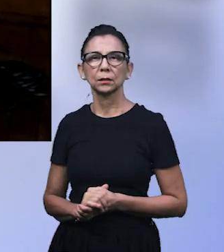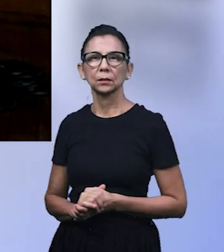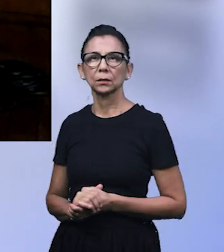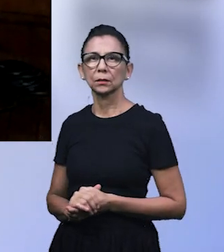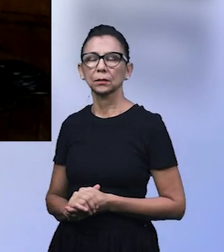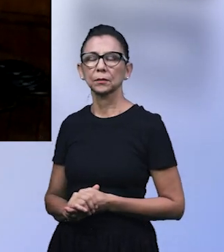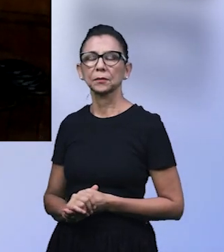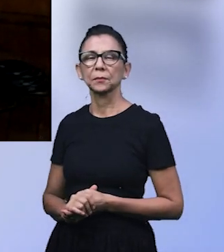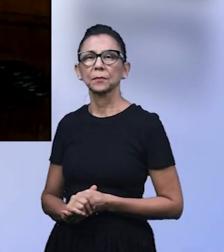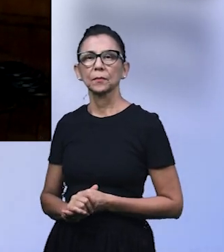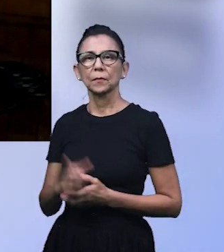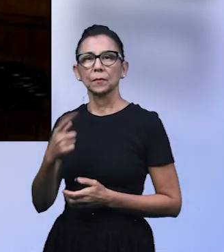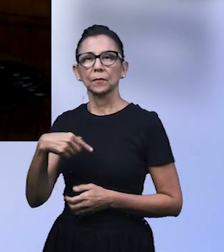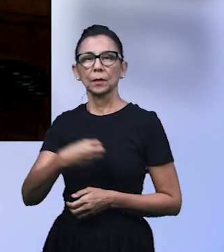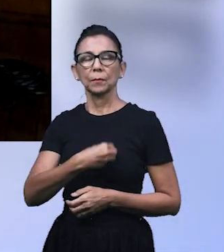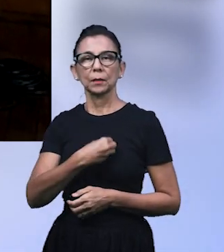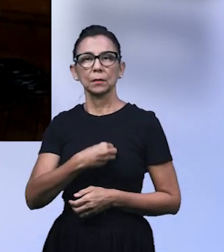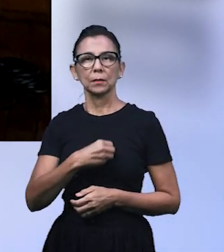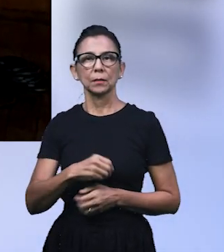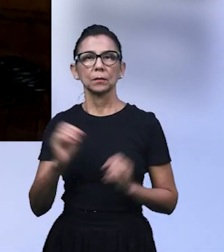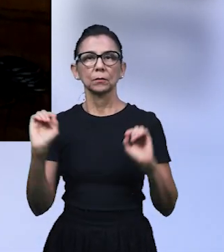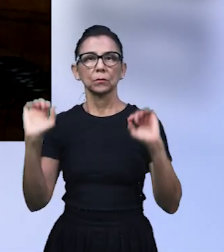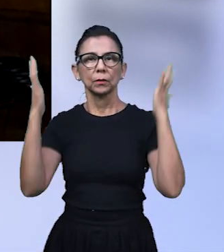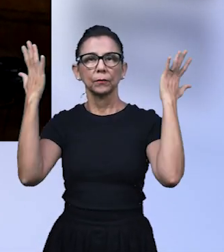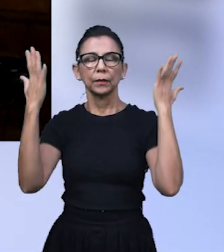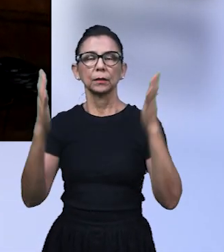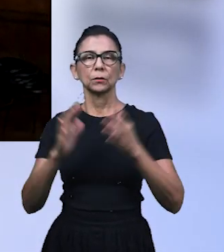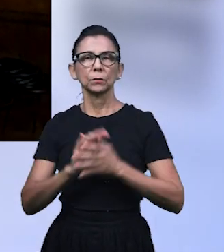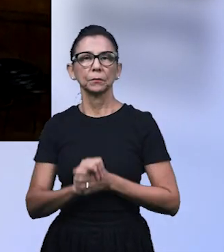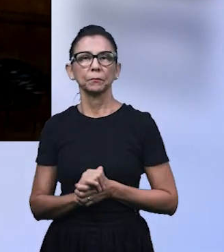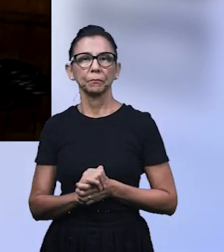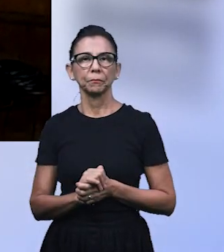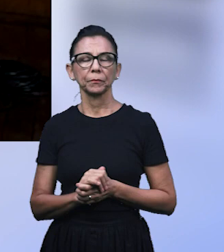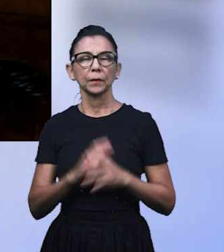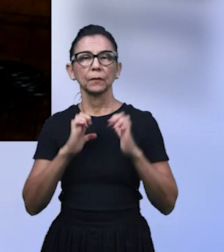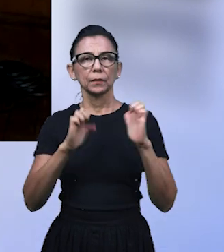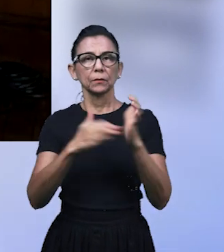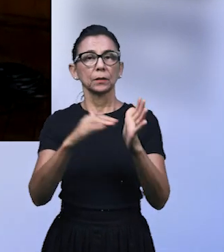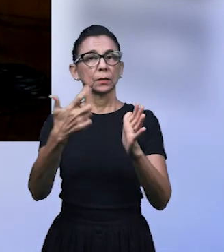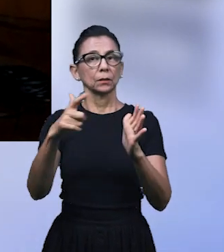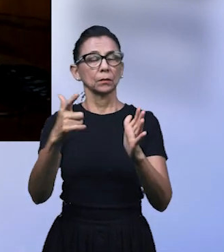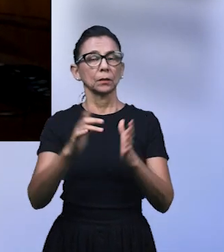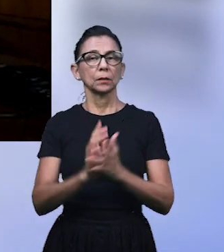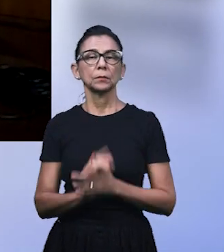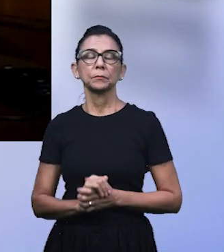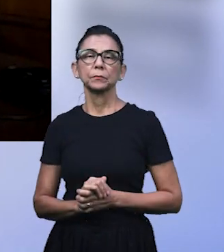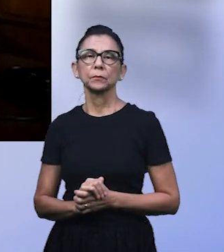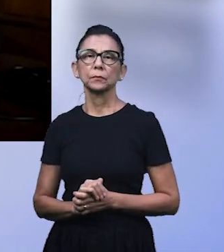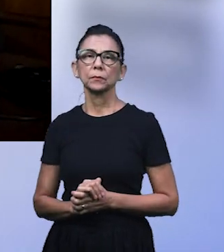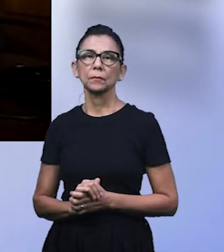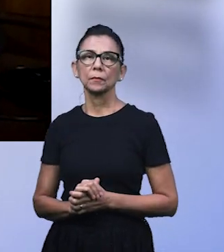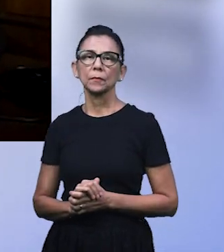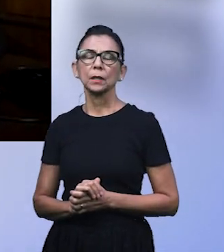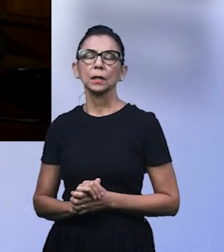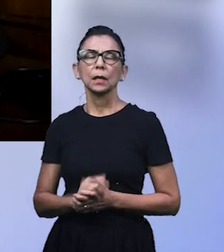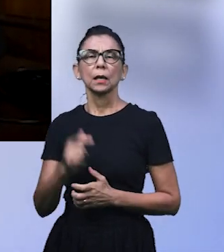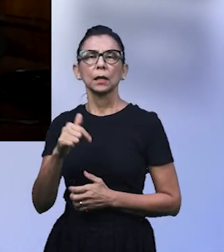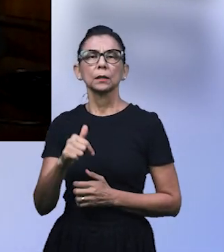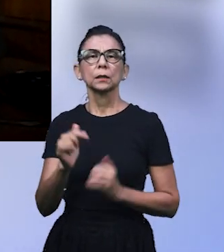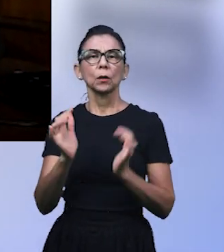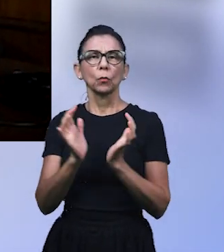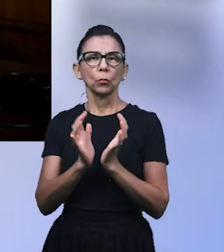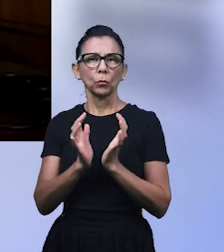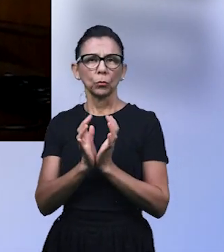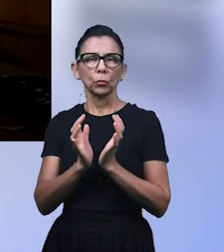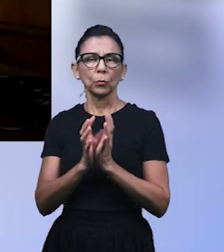Curitiba participando do evento Evangelho Sem Fronteiras. Trouxemos aqui jovens da nossa área e para nós tem